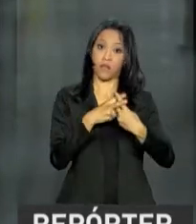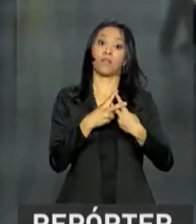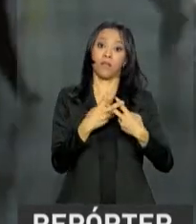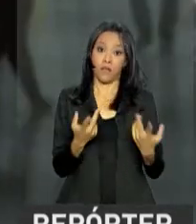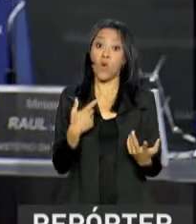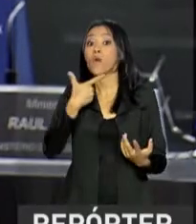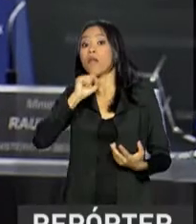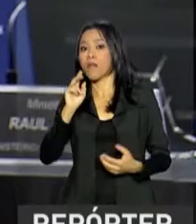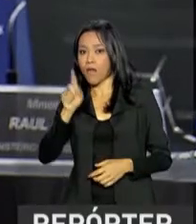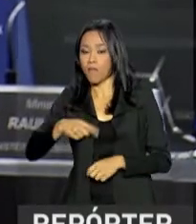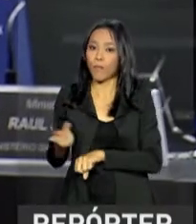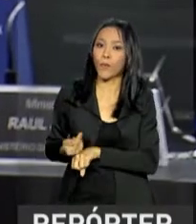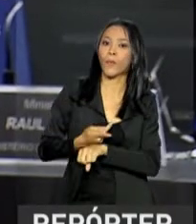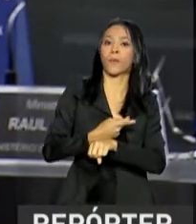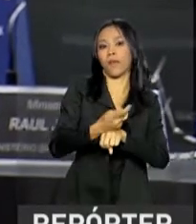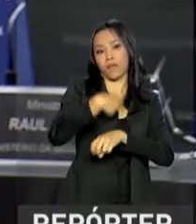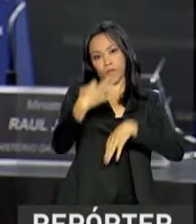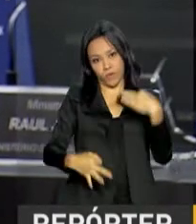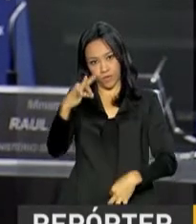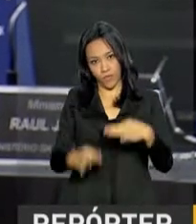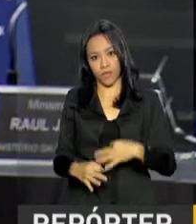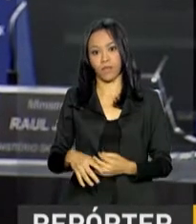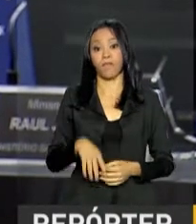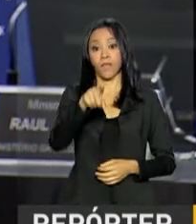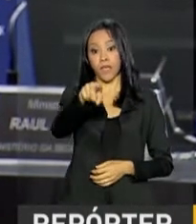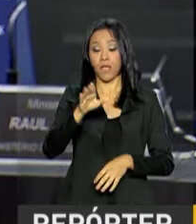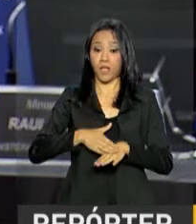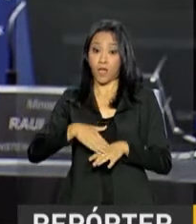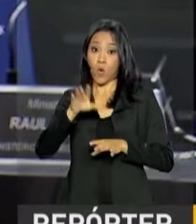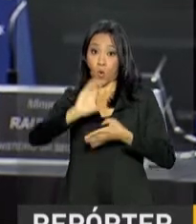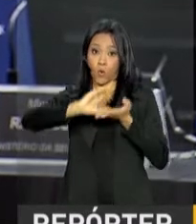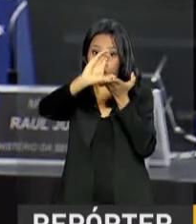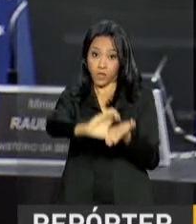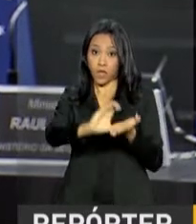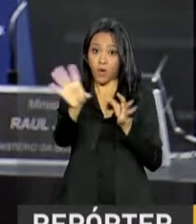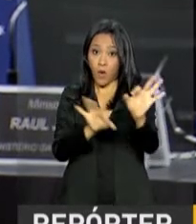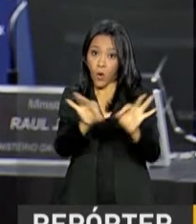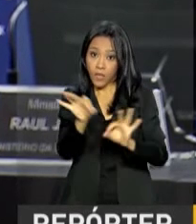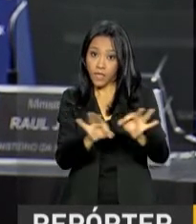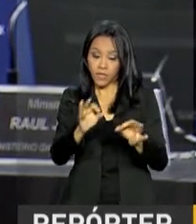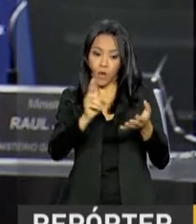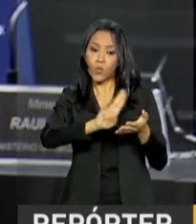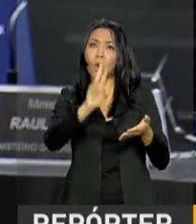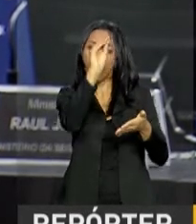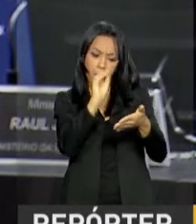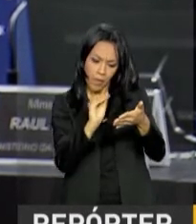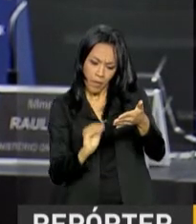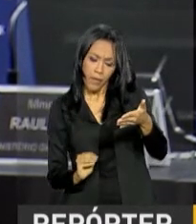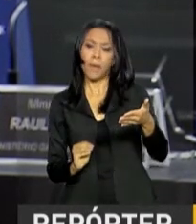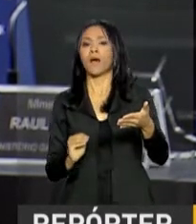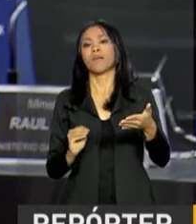pela justiça um conselho ao formular esse cadastro e agora já em fase de alimentação em todos os estados vai